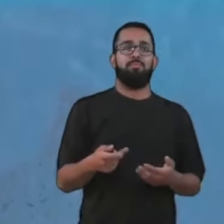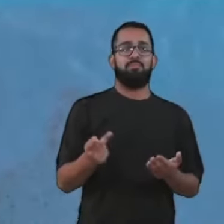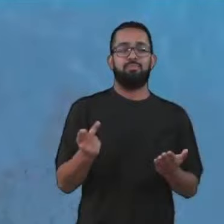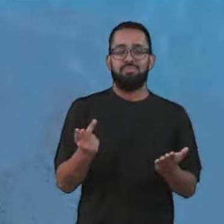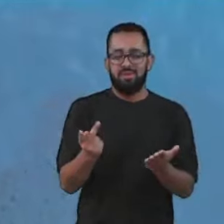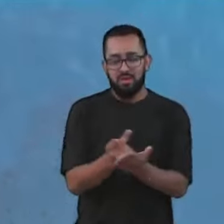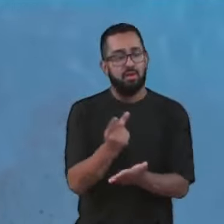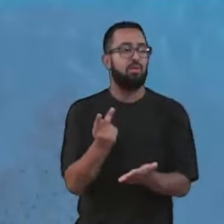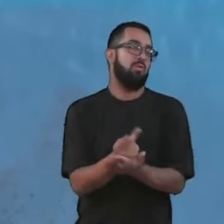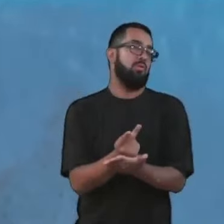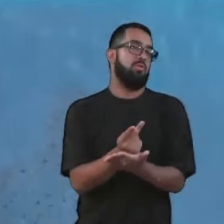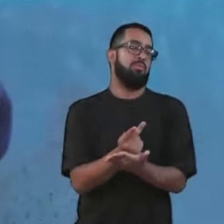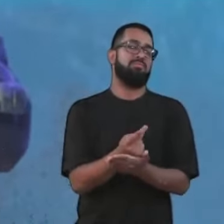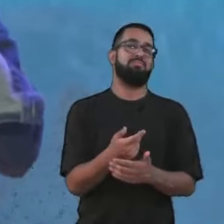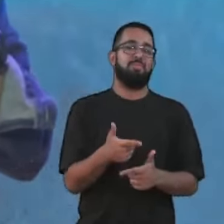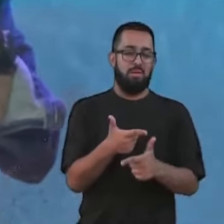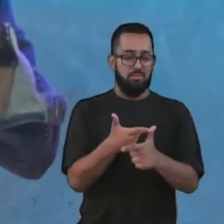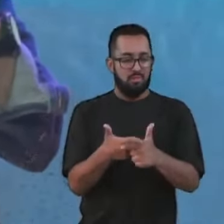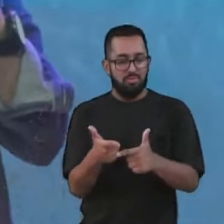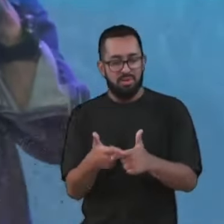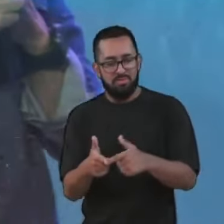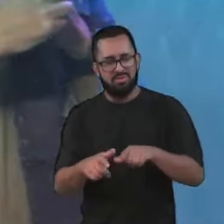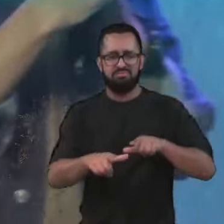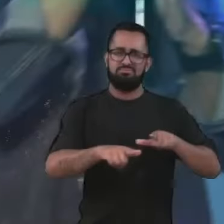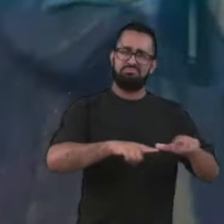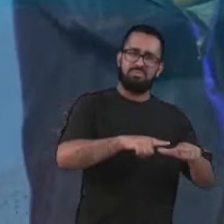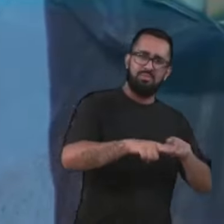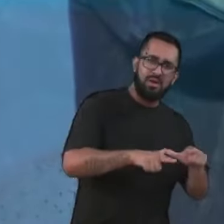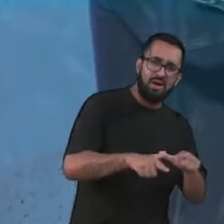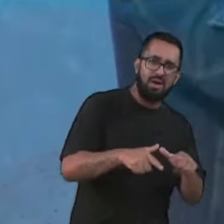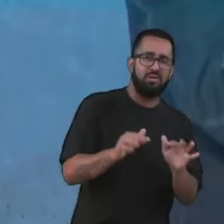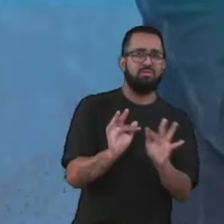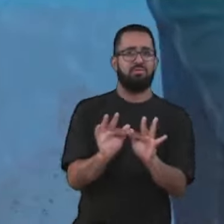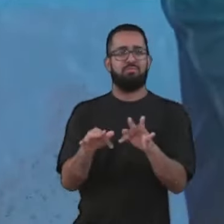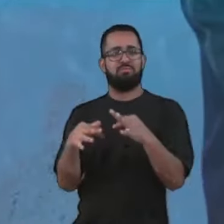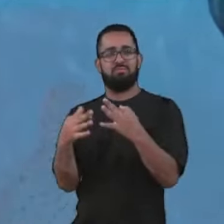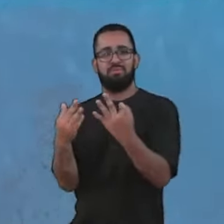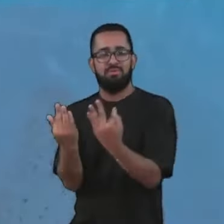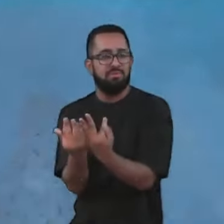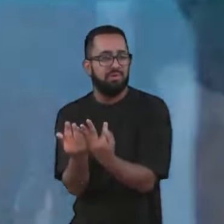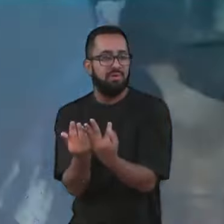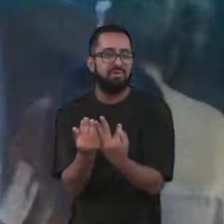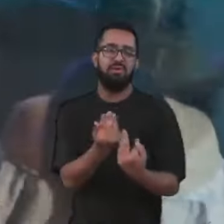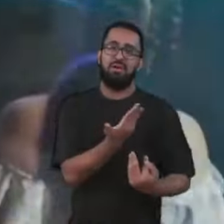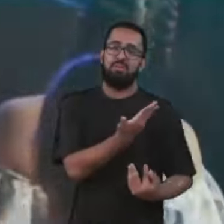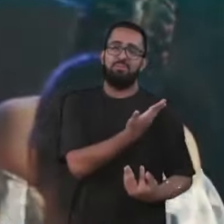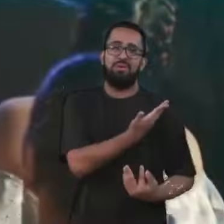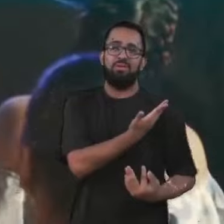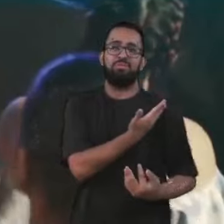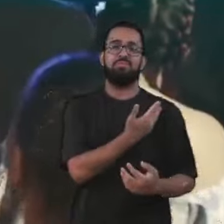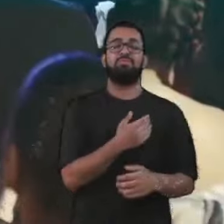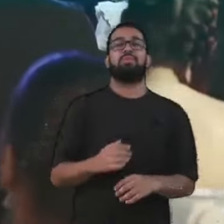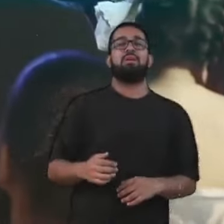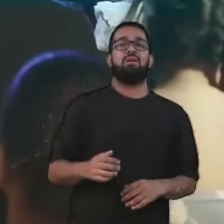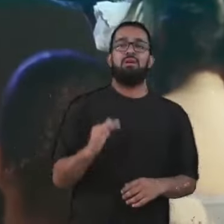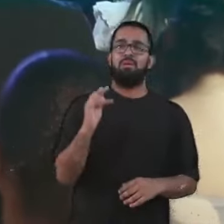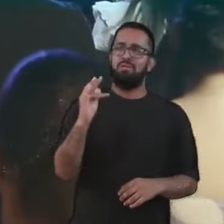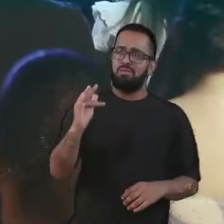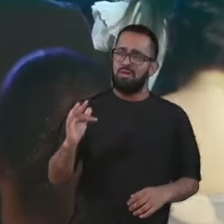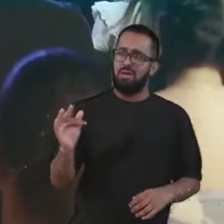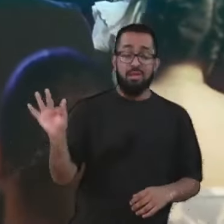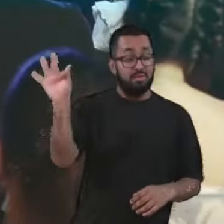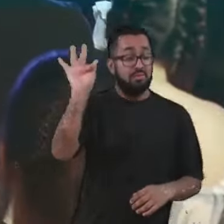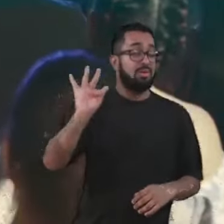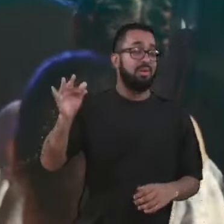conversa. Aqui tem pessoas, aqui tem irmãos maduros, tem líderes muito bons, experimentados. Aqui tem gente, tem psicólogo aqui entre